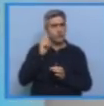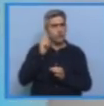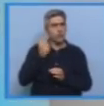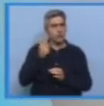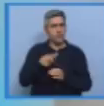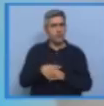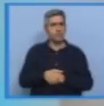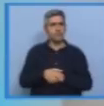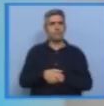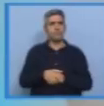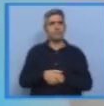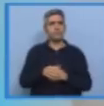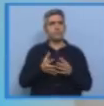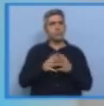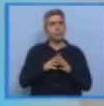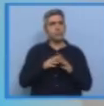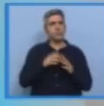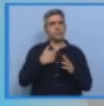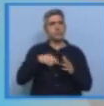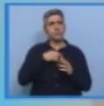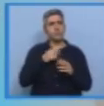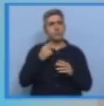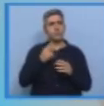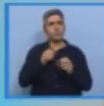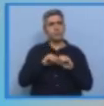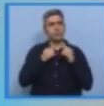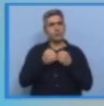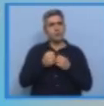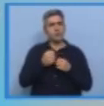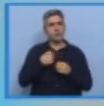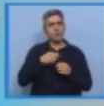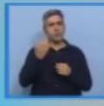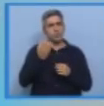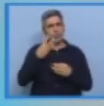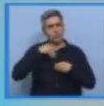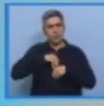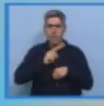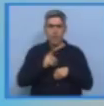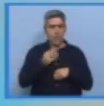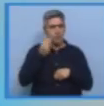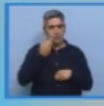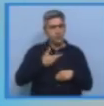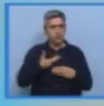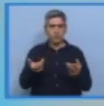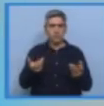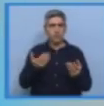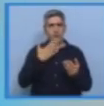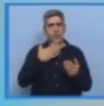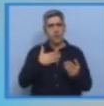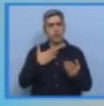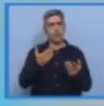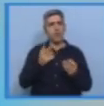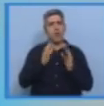fundamental que está na estrutura da nossa própria sociedade e da nossa cultura, não é? Ou seja, no fundo, dá-nos conta